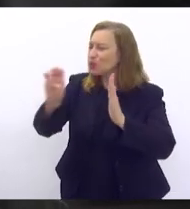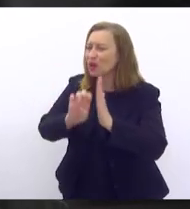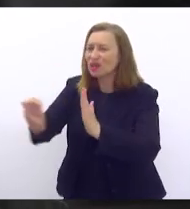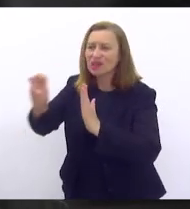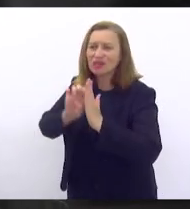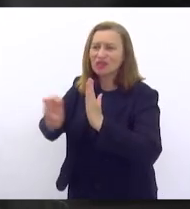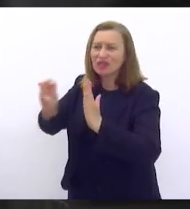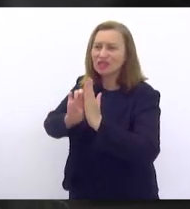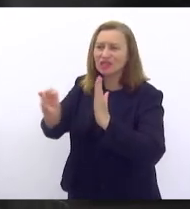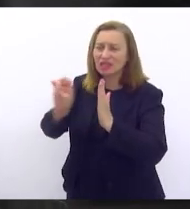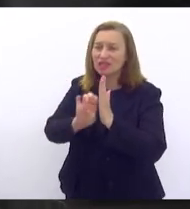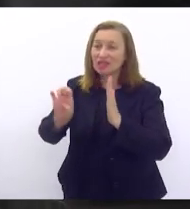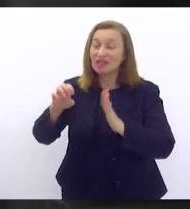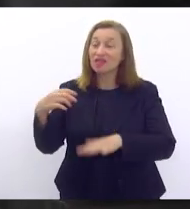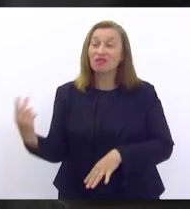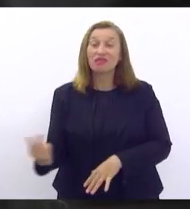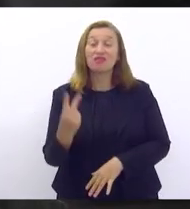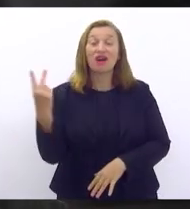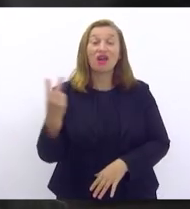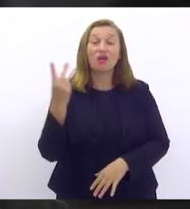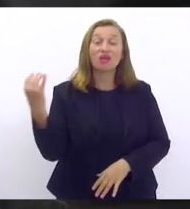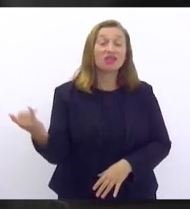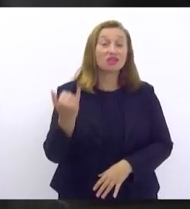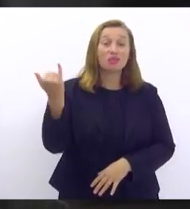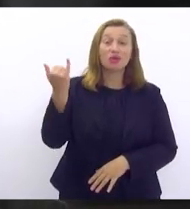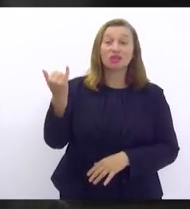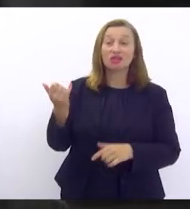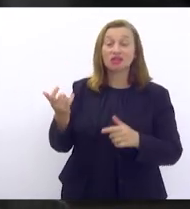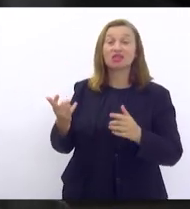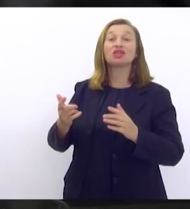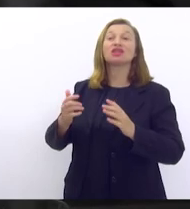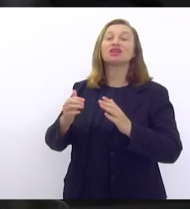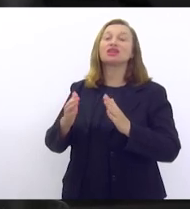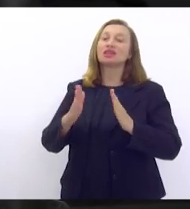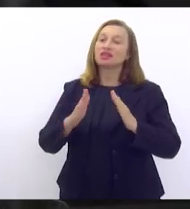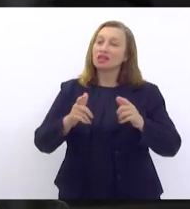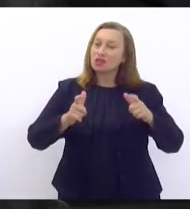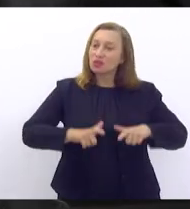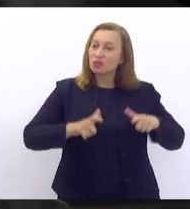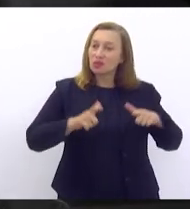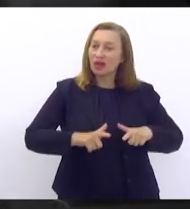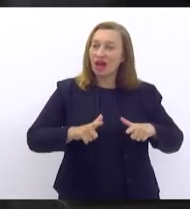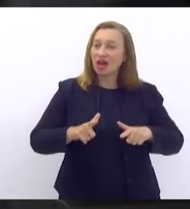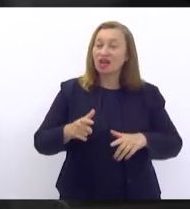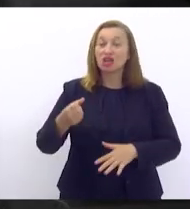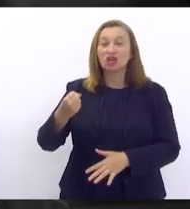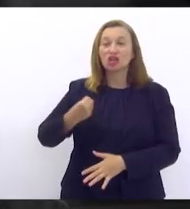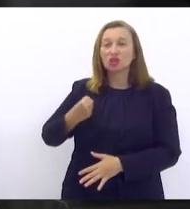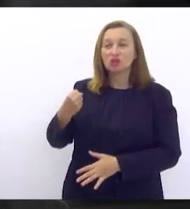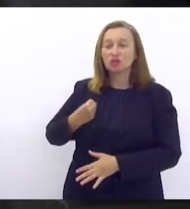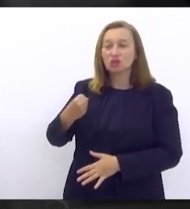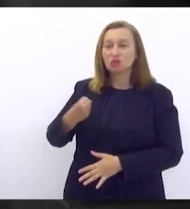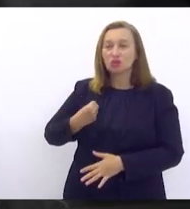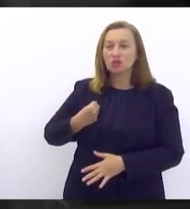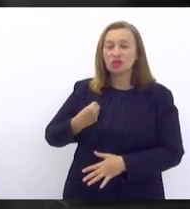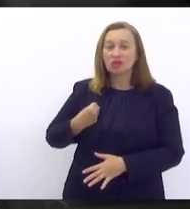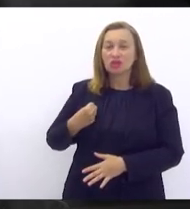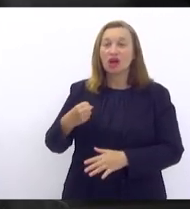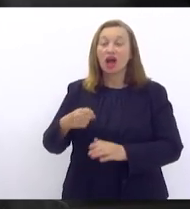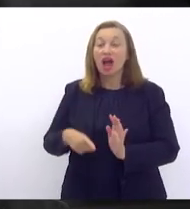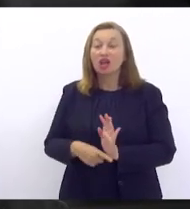semeiam valores de céu nestas terras, seja por seus inúmeros atendimentos de